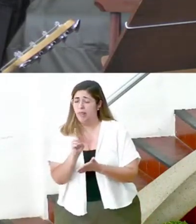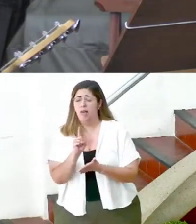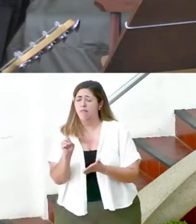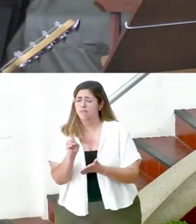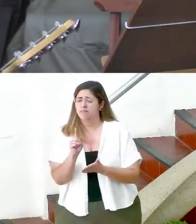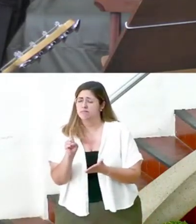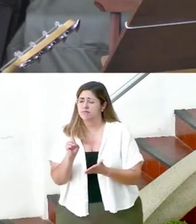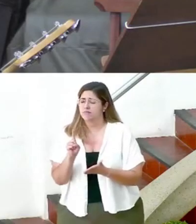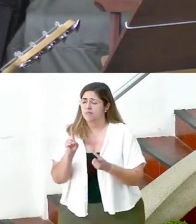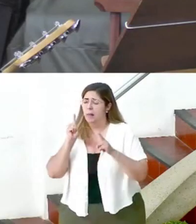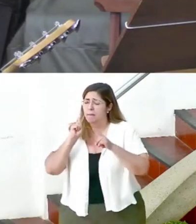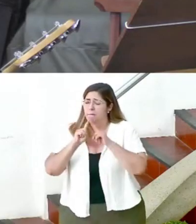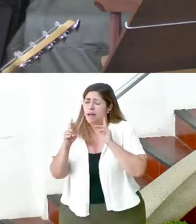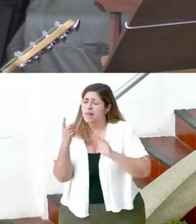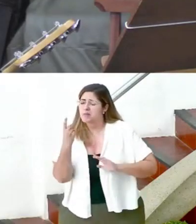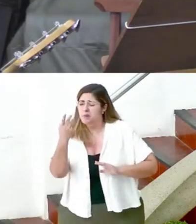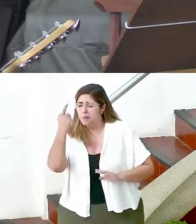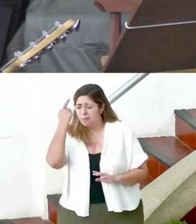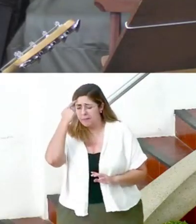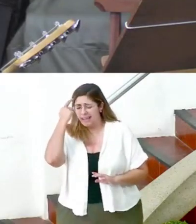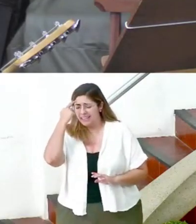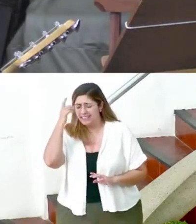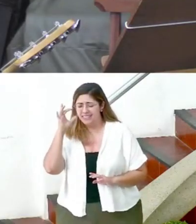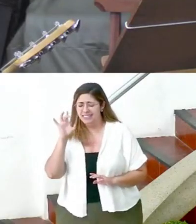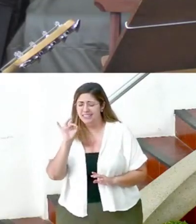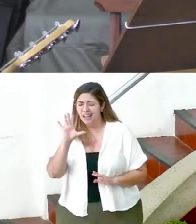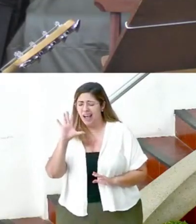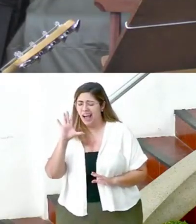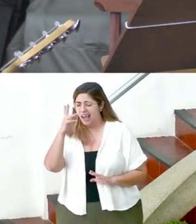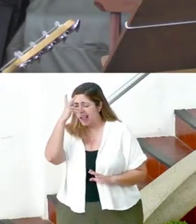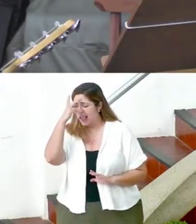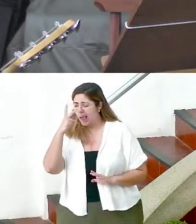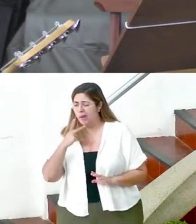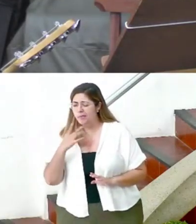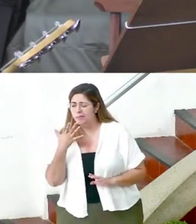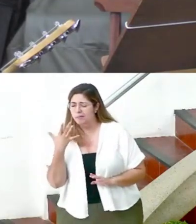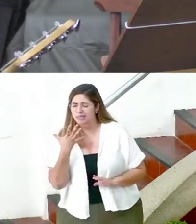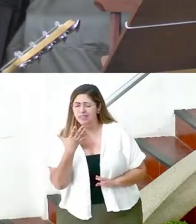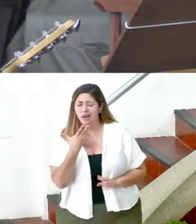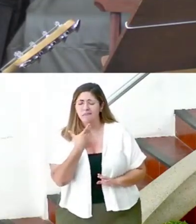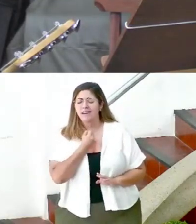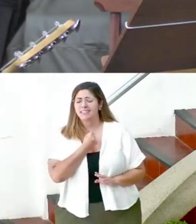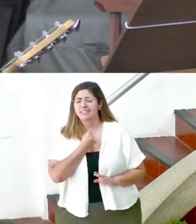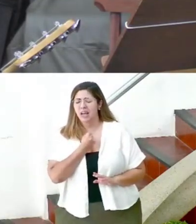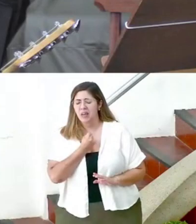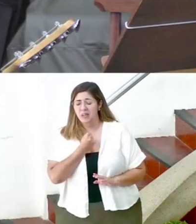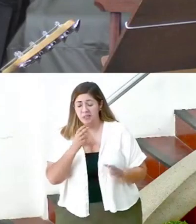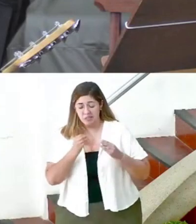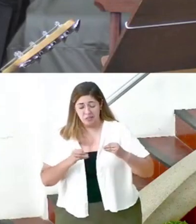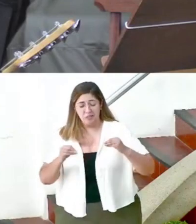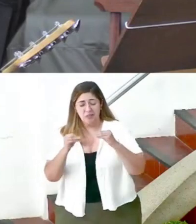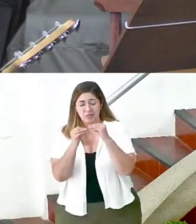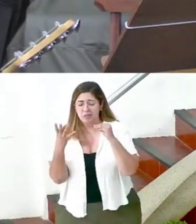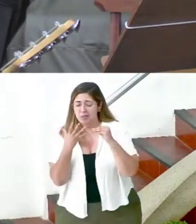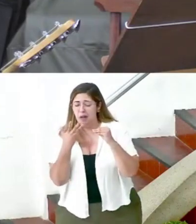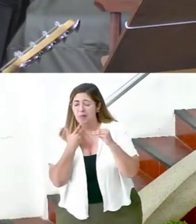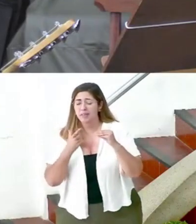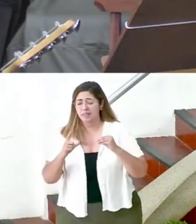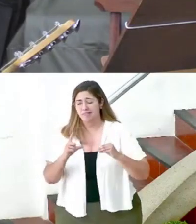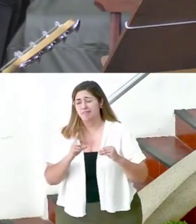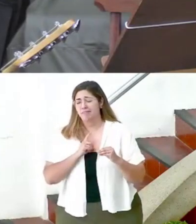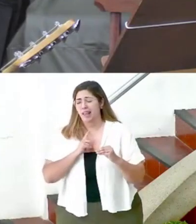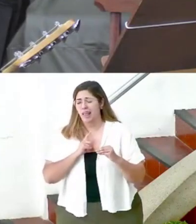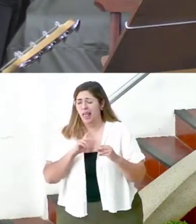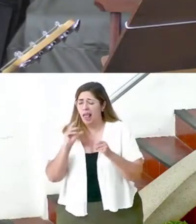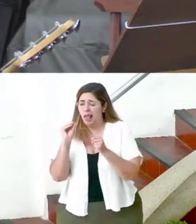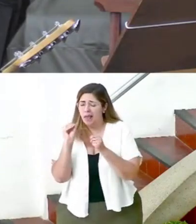Ah, mas se tiver um aqui nessa manhã, uma nessa manhã, que acha que merece ser salvo, Senhor. Ah,